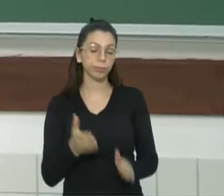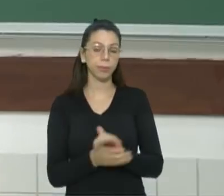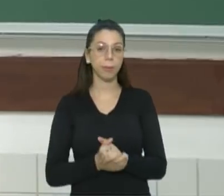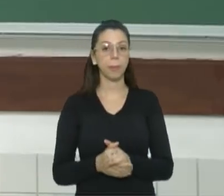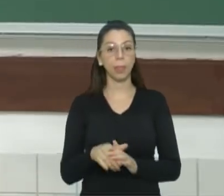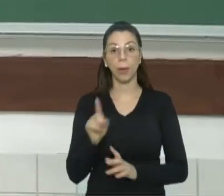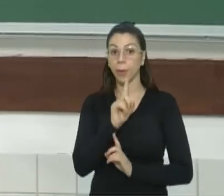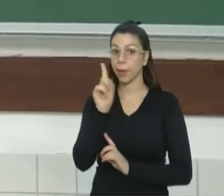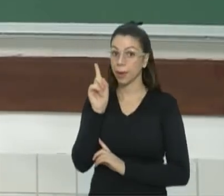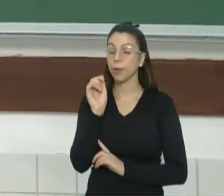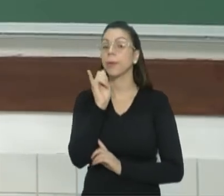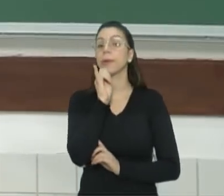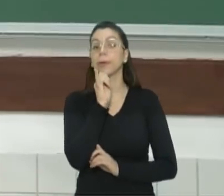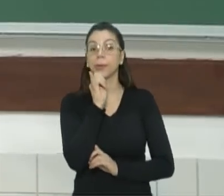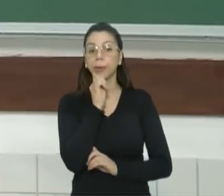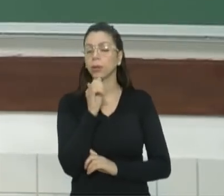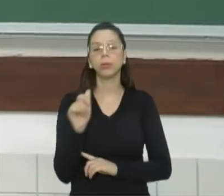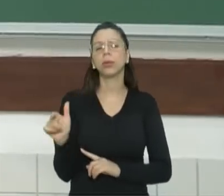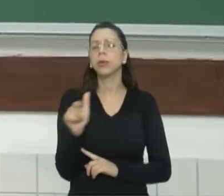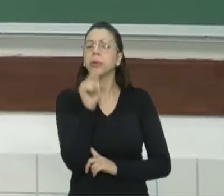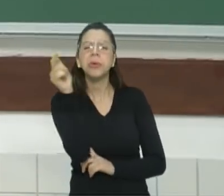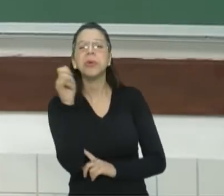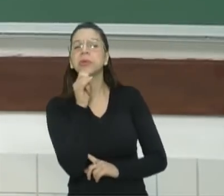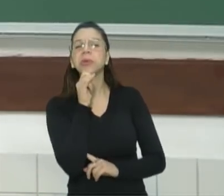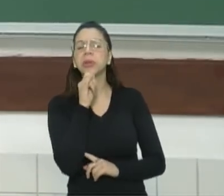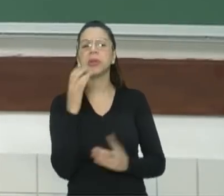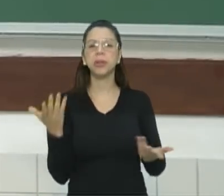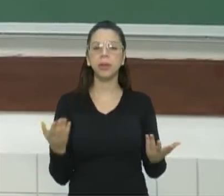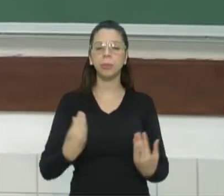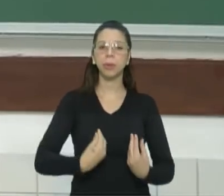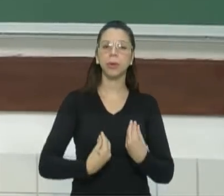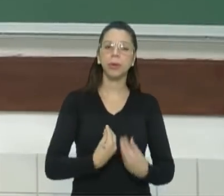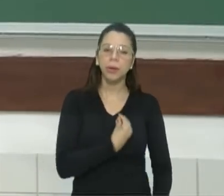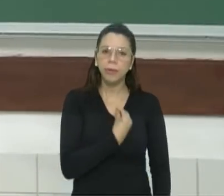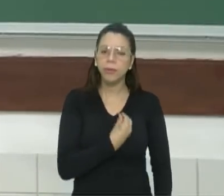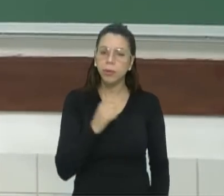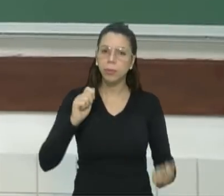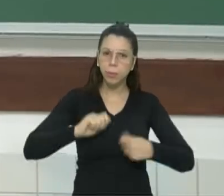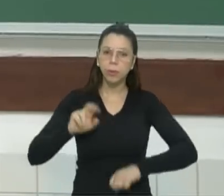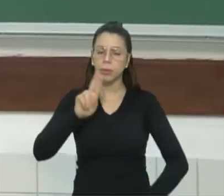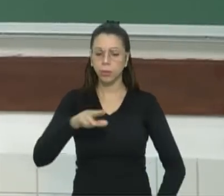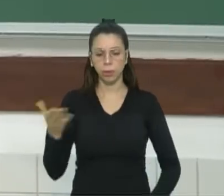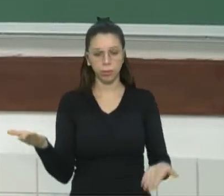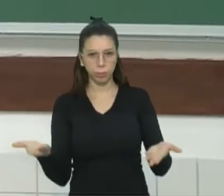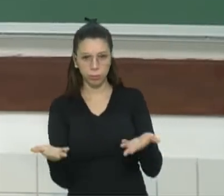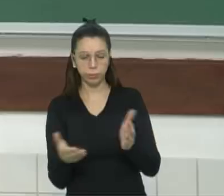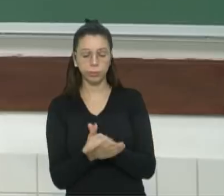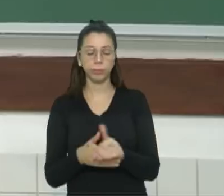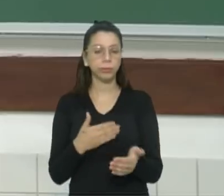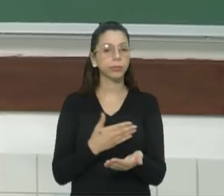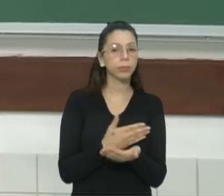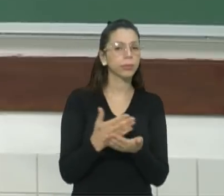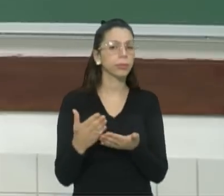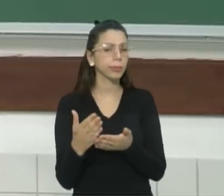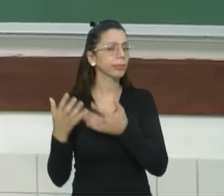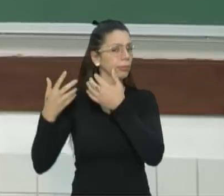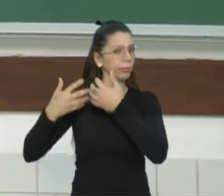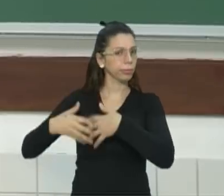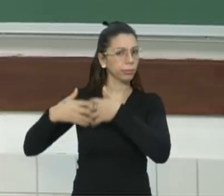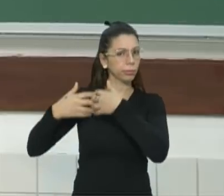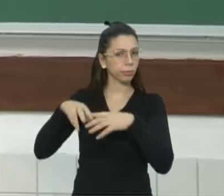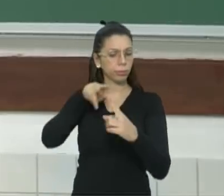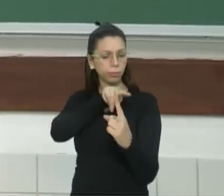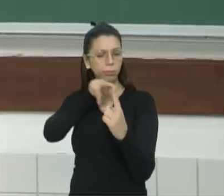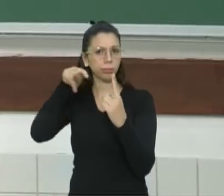um exemplo. E quais são os outros tantos exemplos na nossa vida que a gente pode usar nesse momento? Então, vamos começar a pensar sobre essa